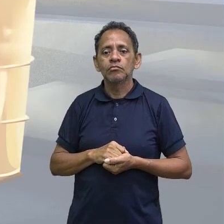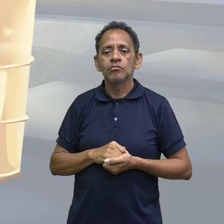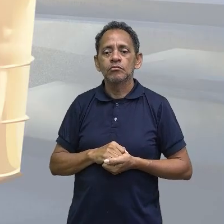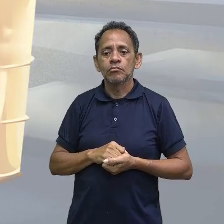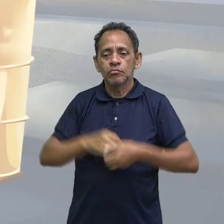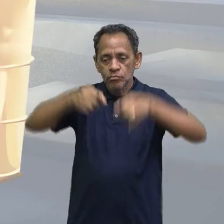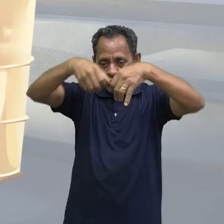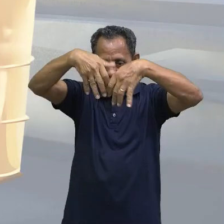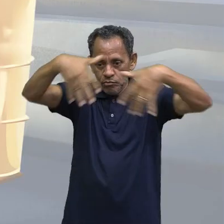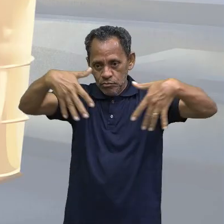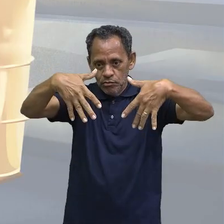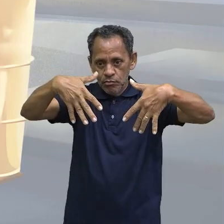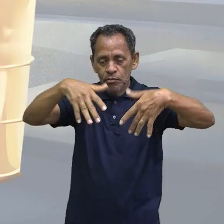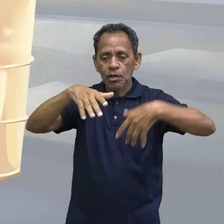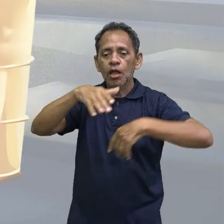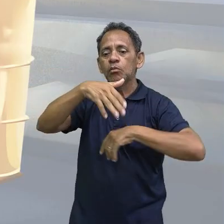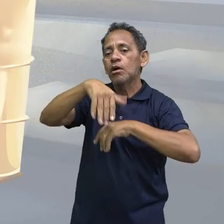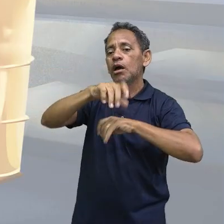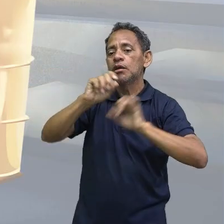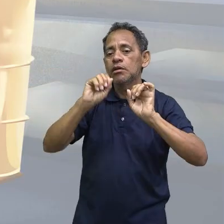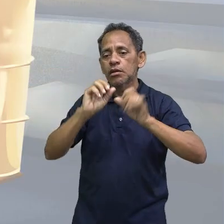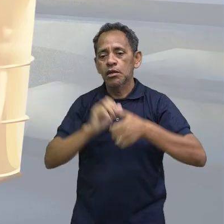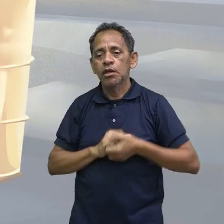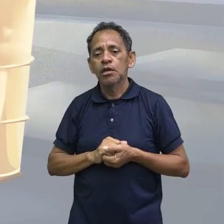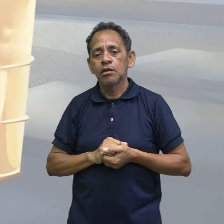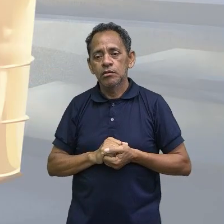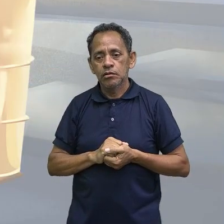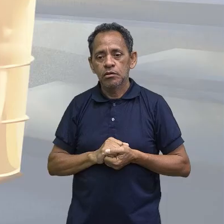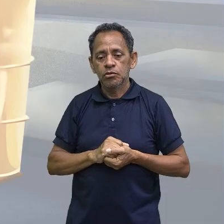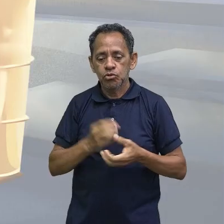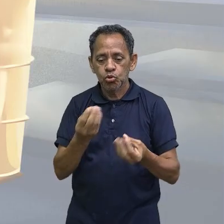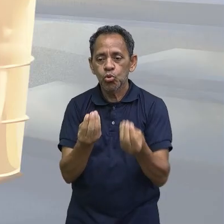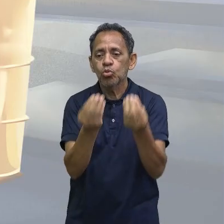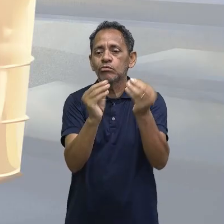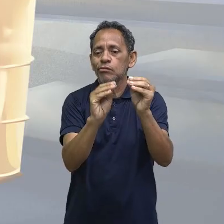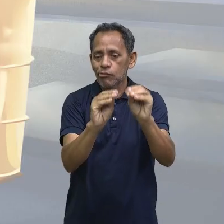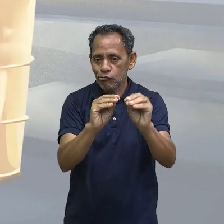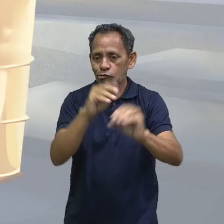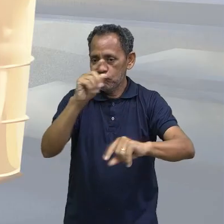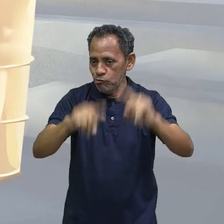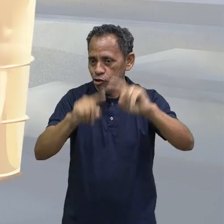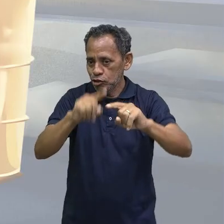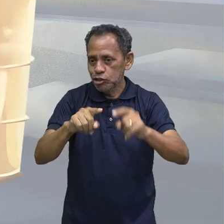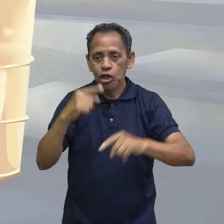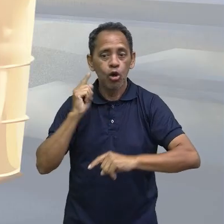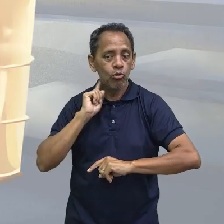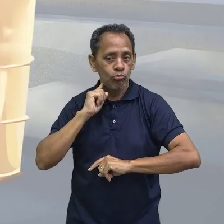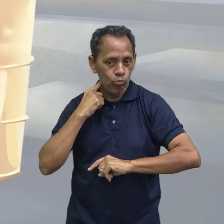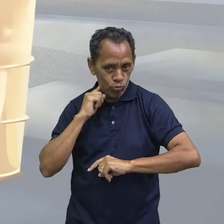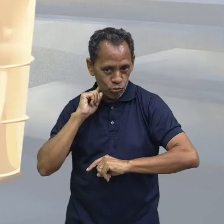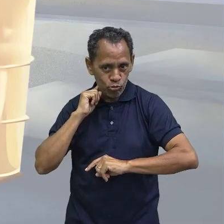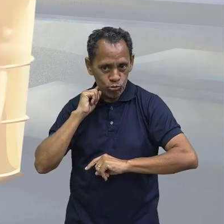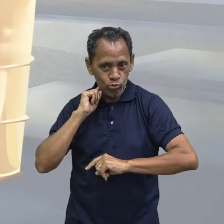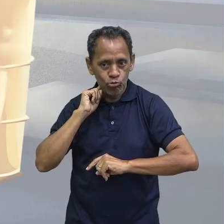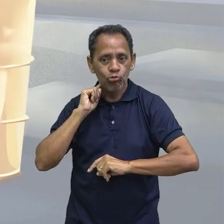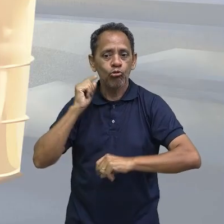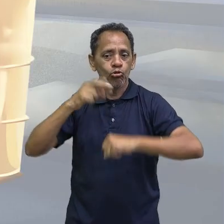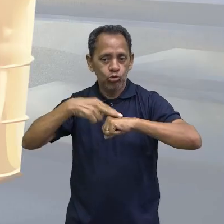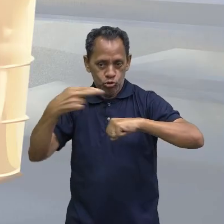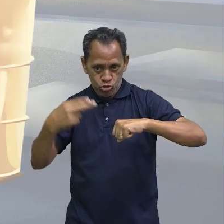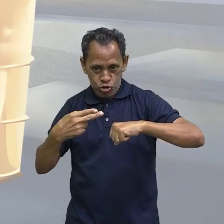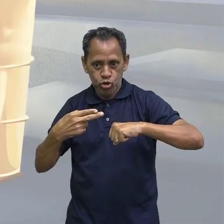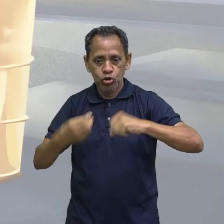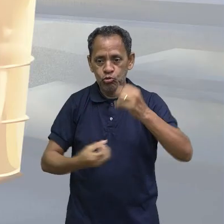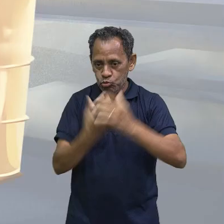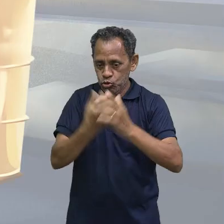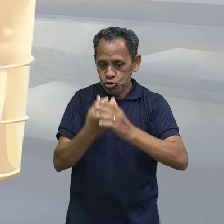exatamente uma região, né, em que se colocou, né, todo o material radioativo que foi produzido naquela época,